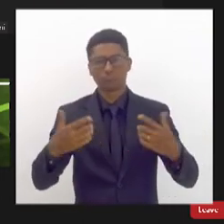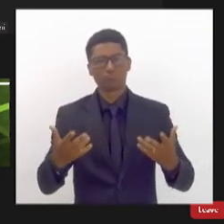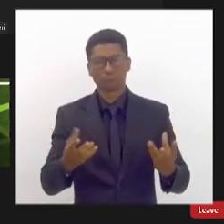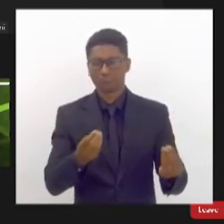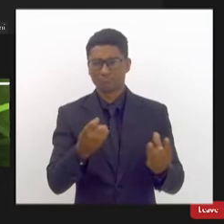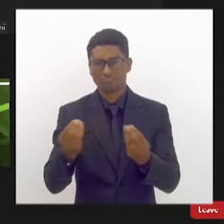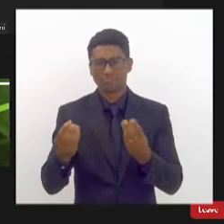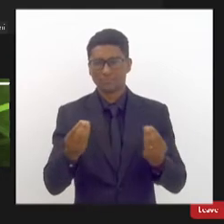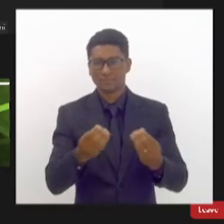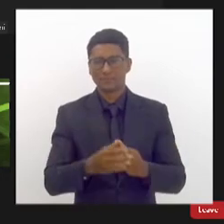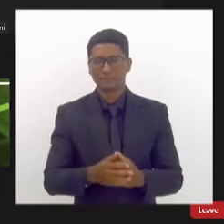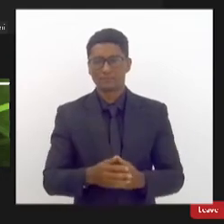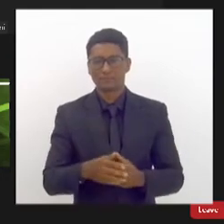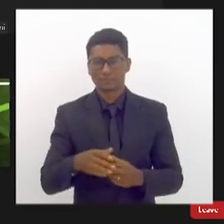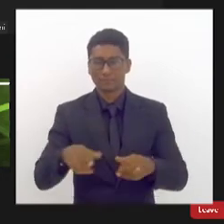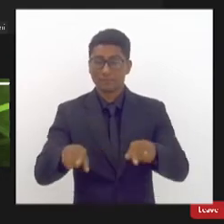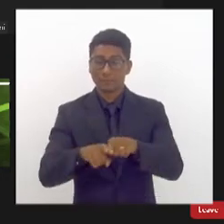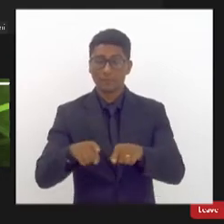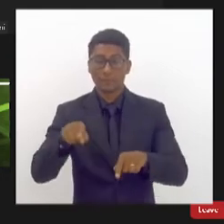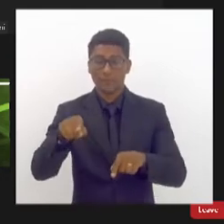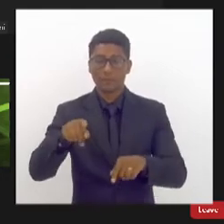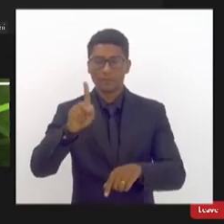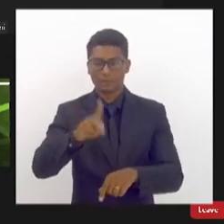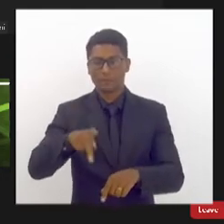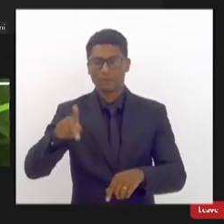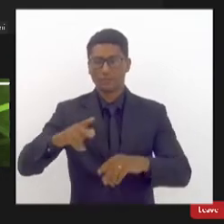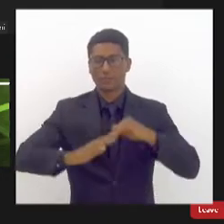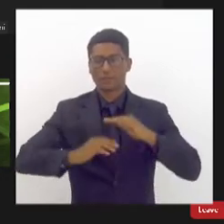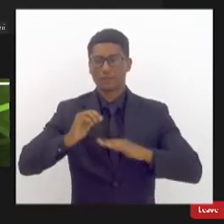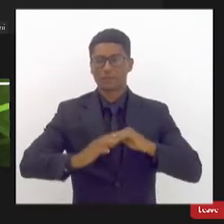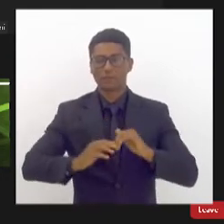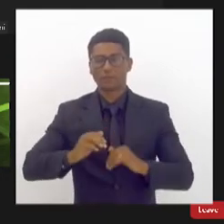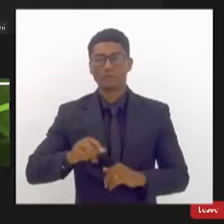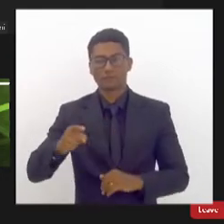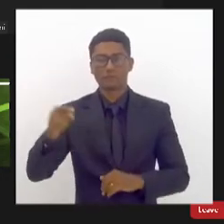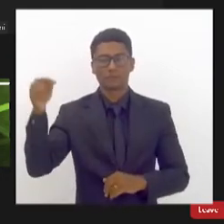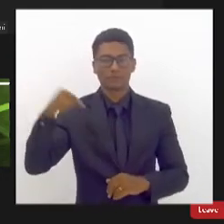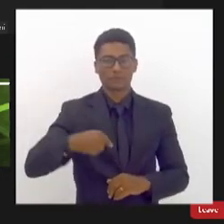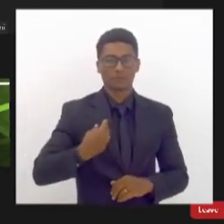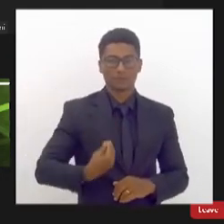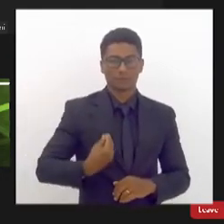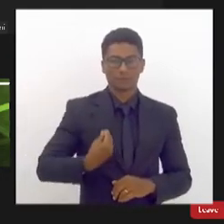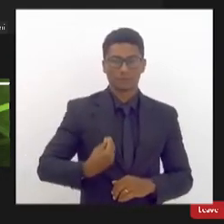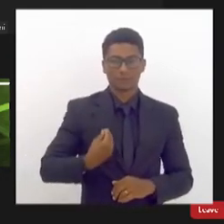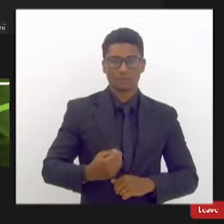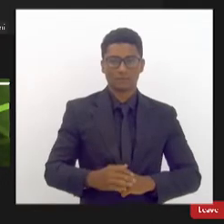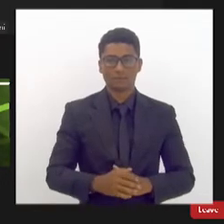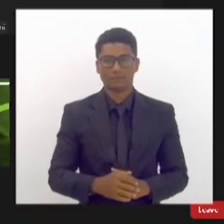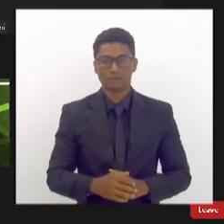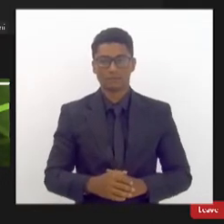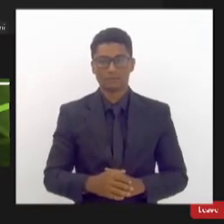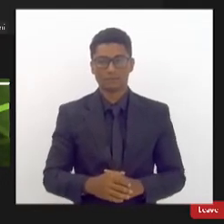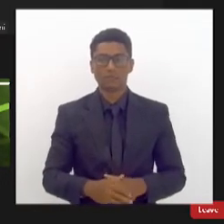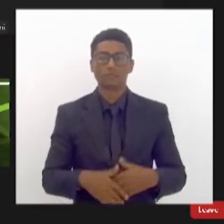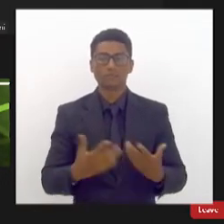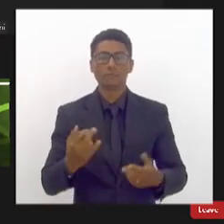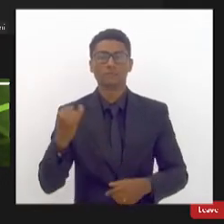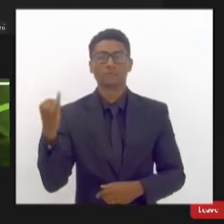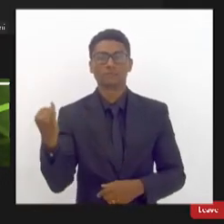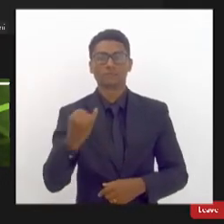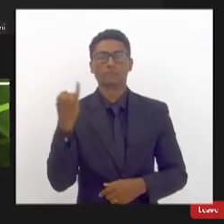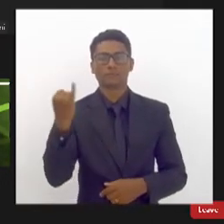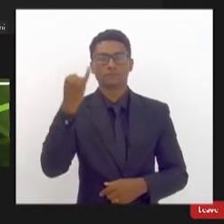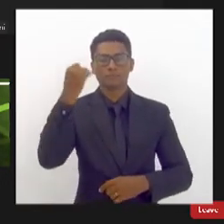na sua vida como professora, foi possível estar aqui presente, né? E isso é muito